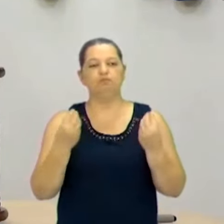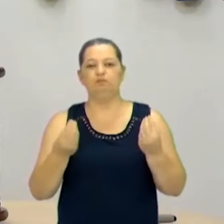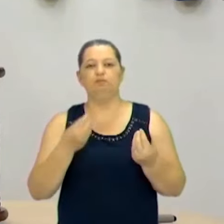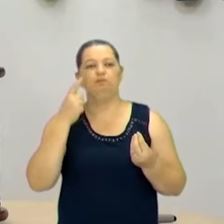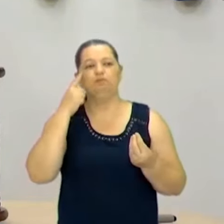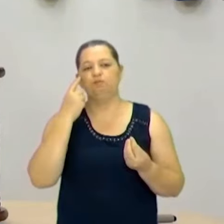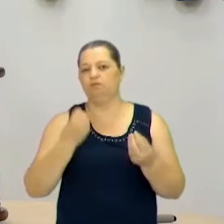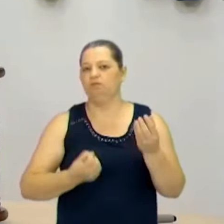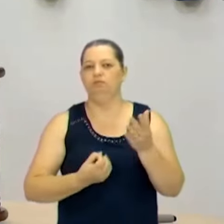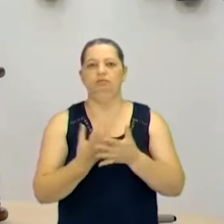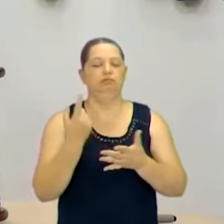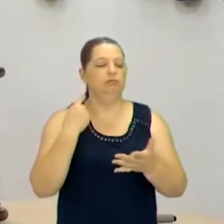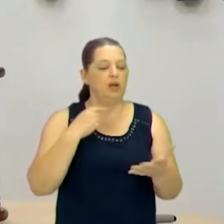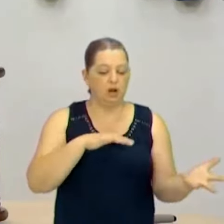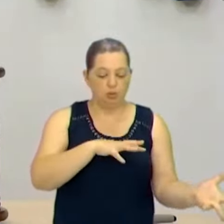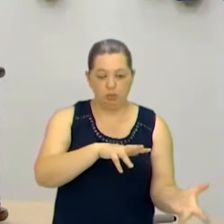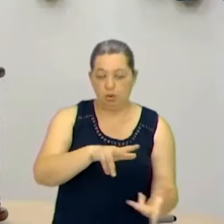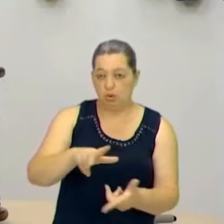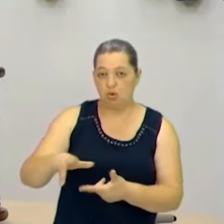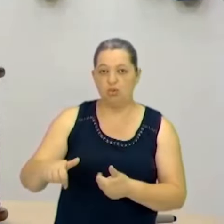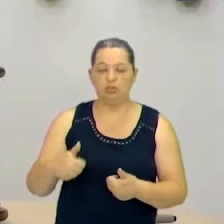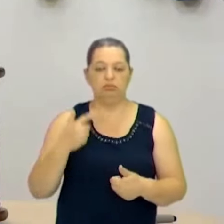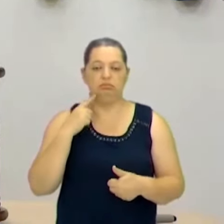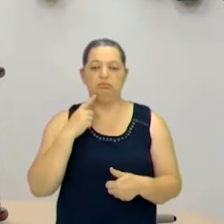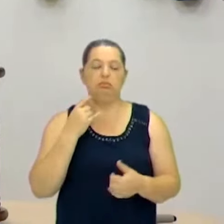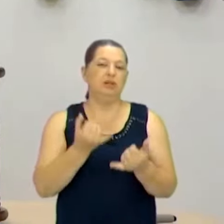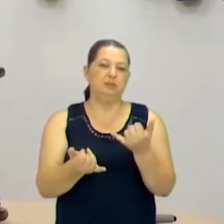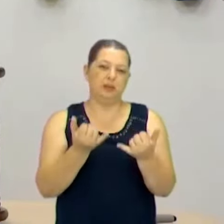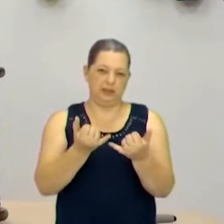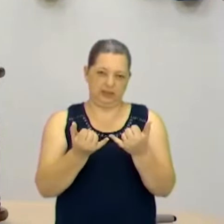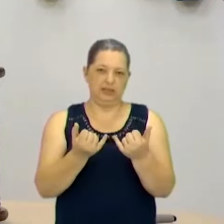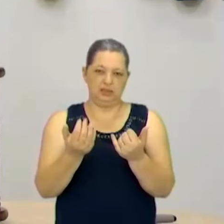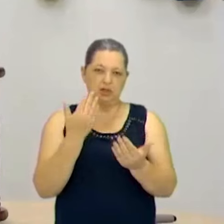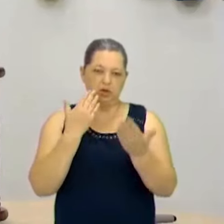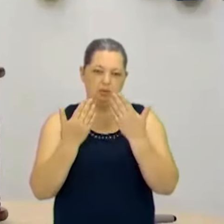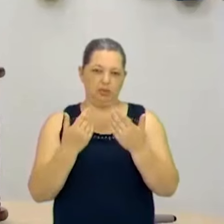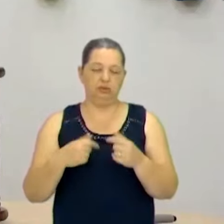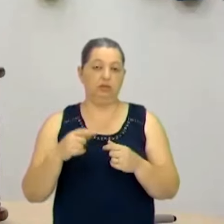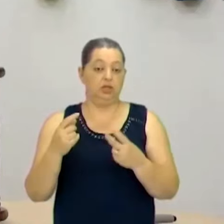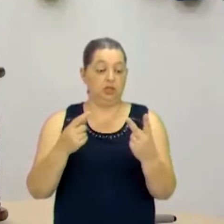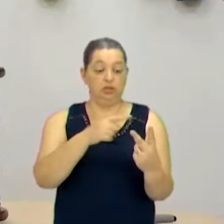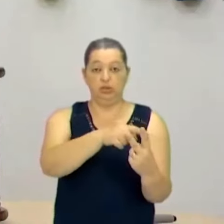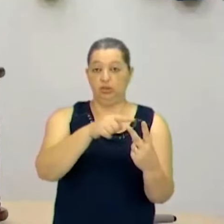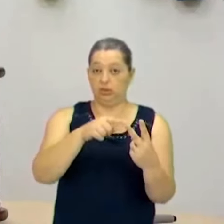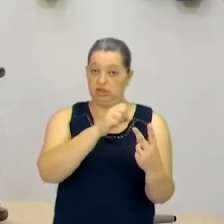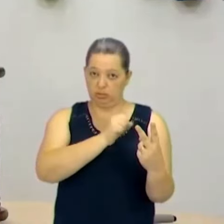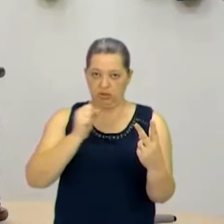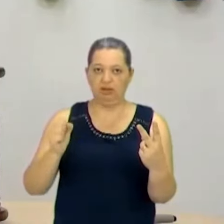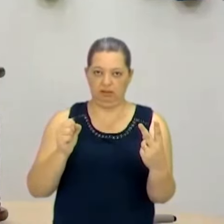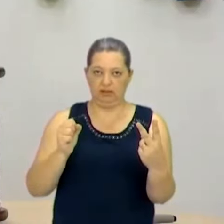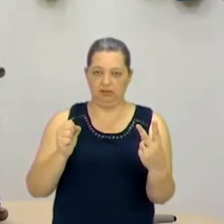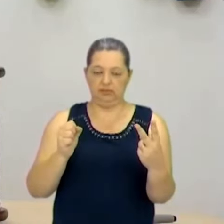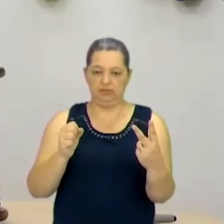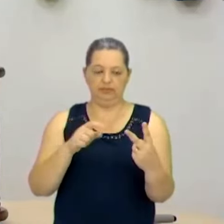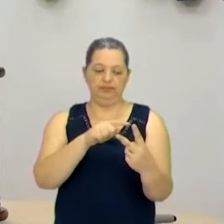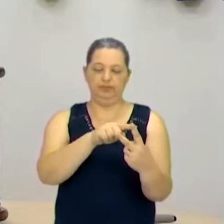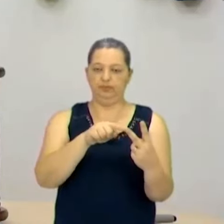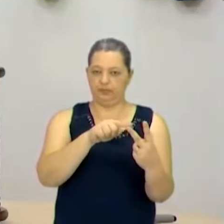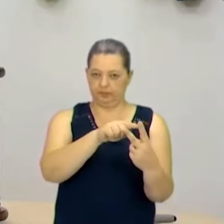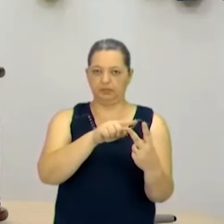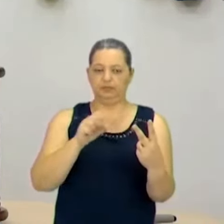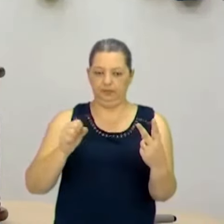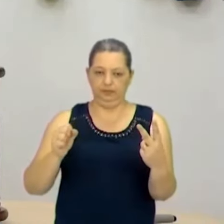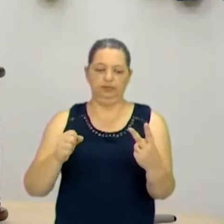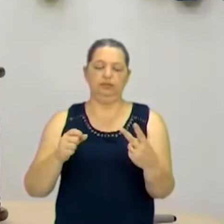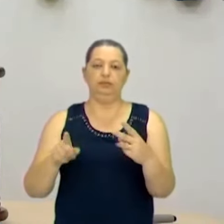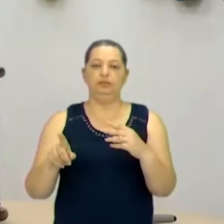mundo muito maniqueísta, que é assim, ó, é como se existissem apenas duas forças, né? Essas duas forças, assim, com